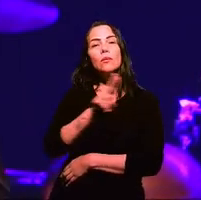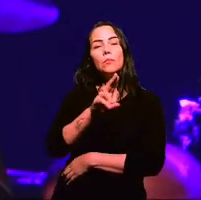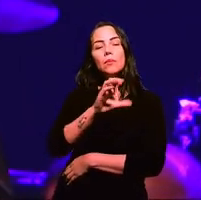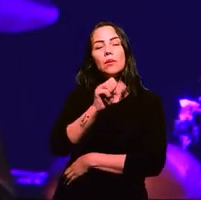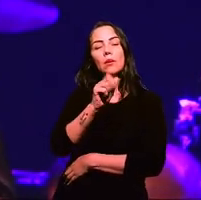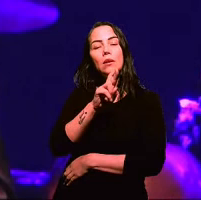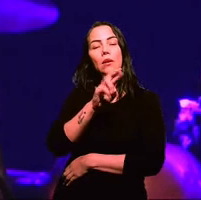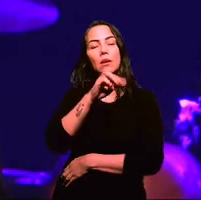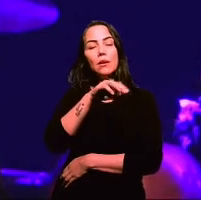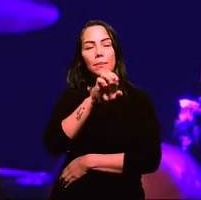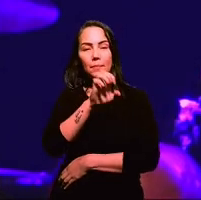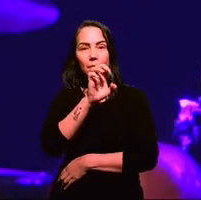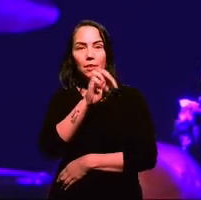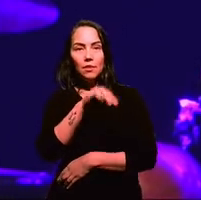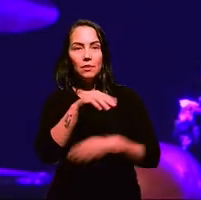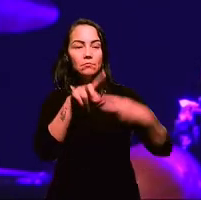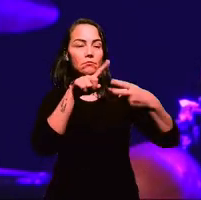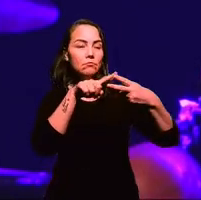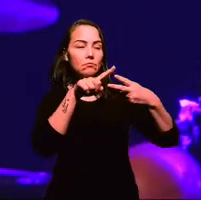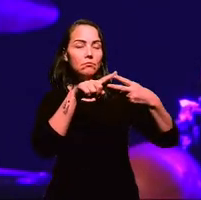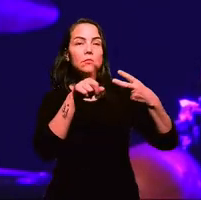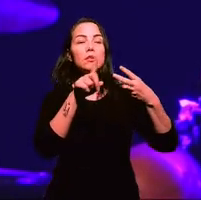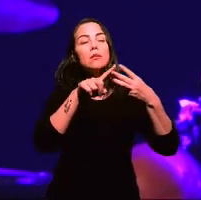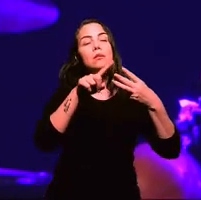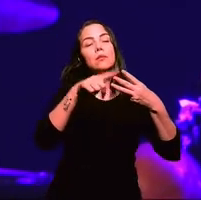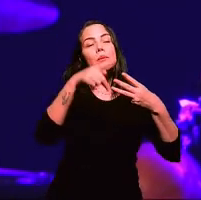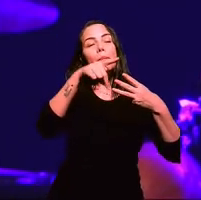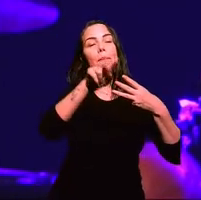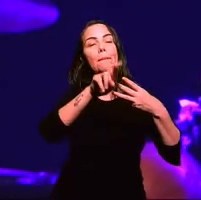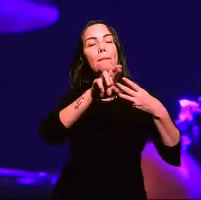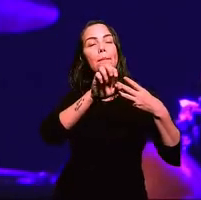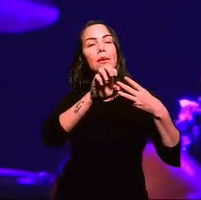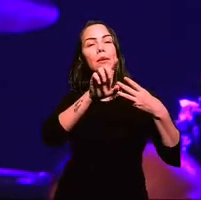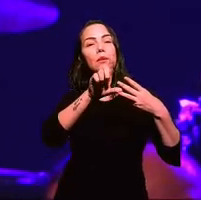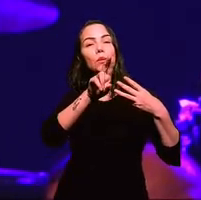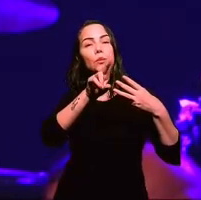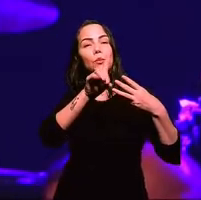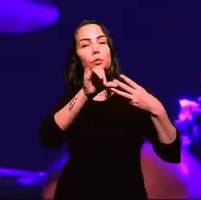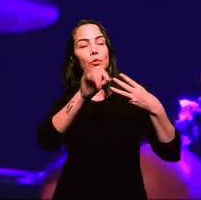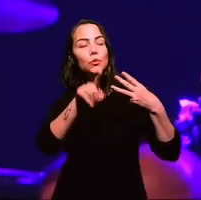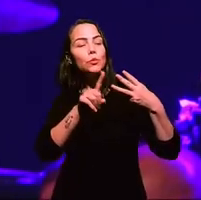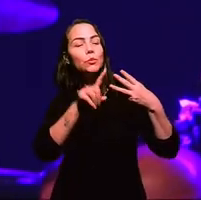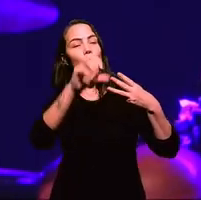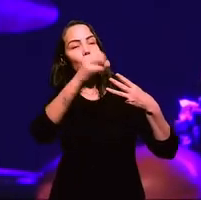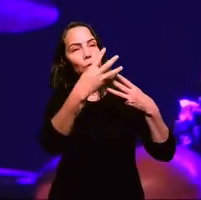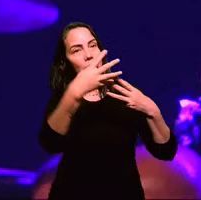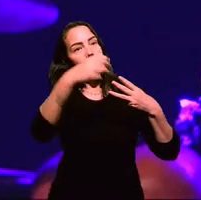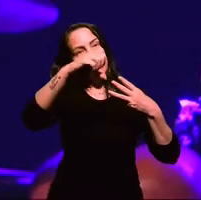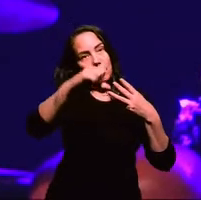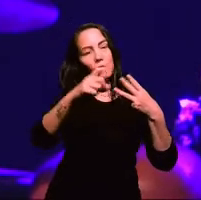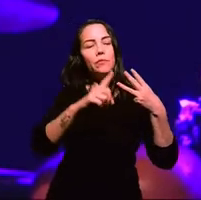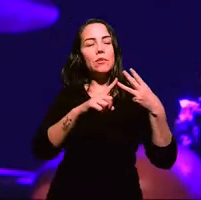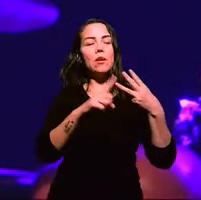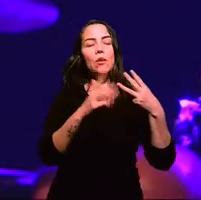A segunda obra foi o Prelúdio 49, de Vaughan Williams, e agora, juntamente com o Inácio Carreira,